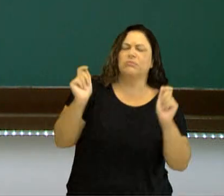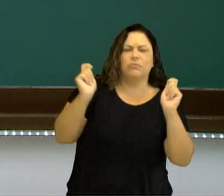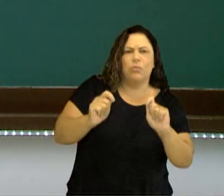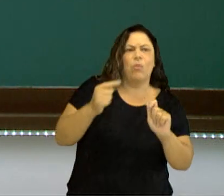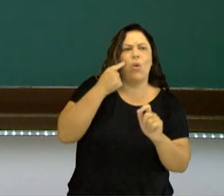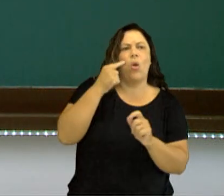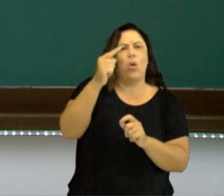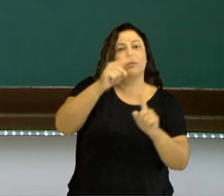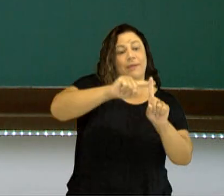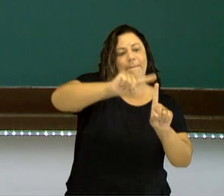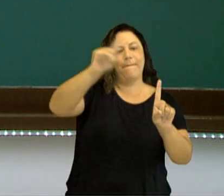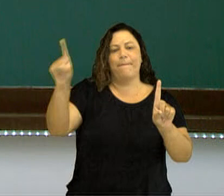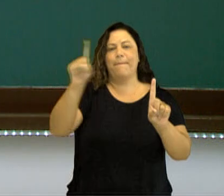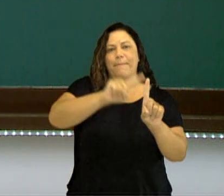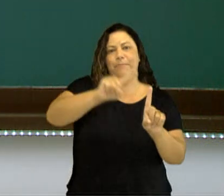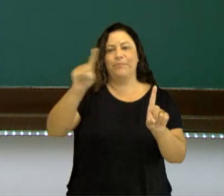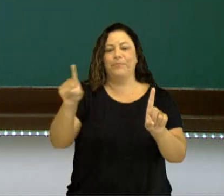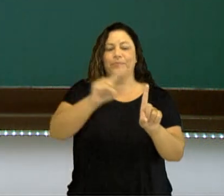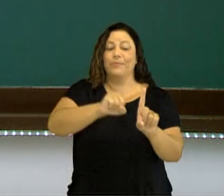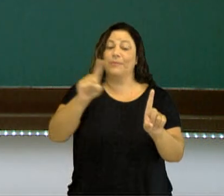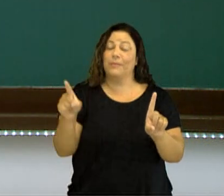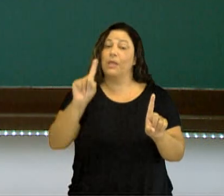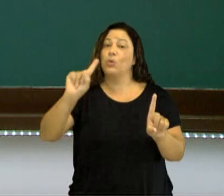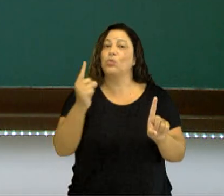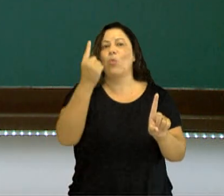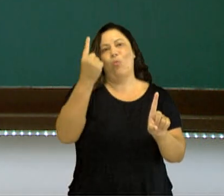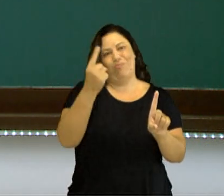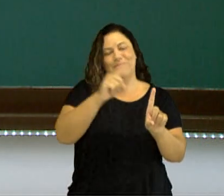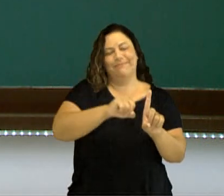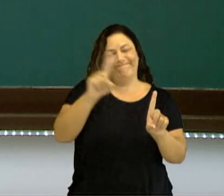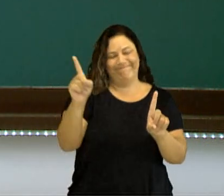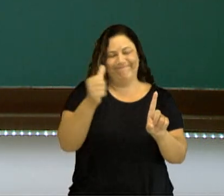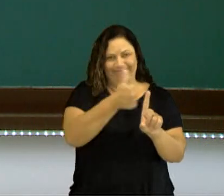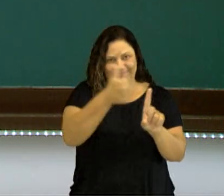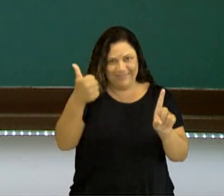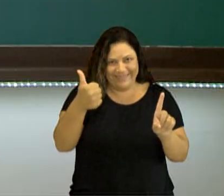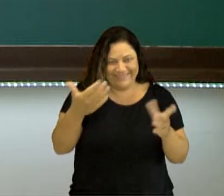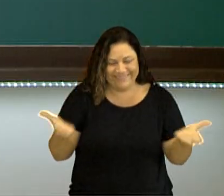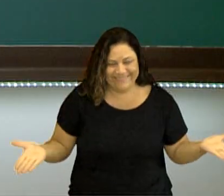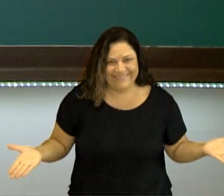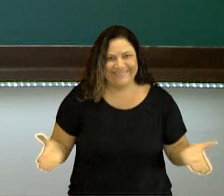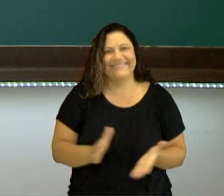uma flecha de cada elemento do conjunto domínio. Tudo bem?